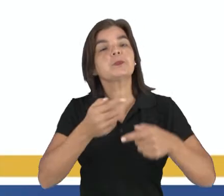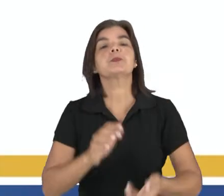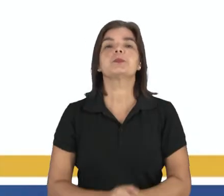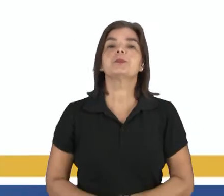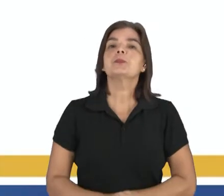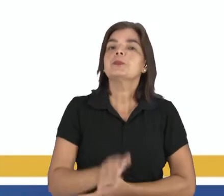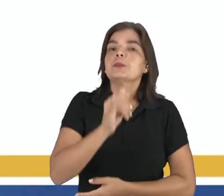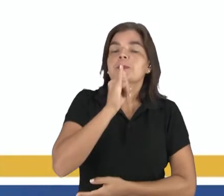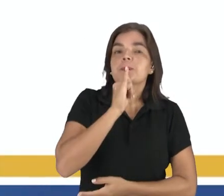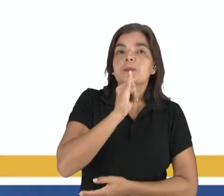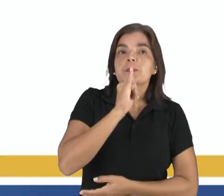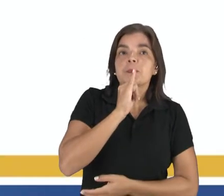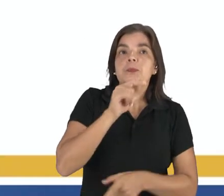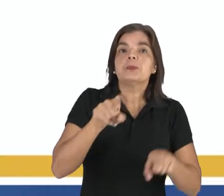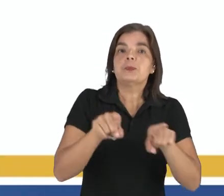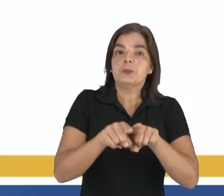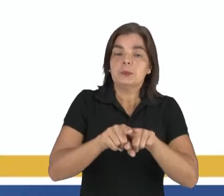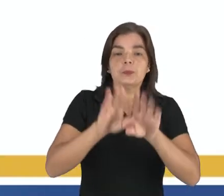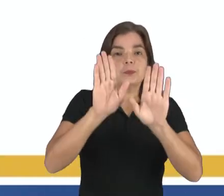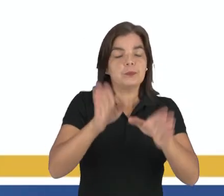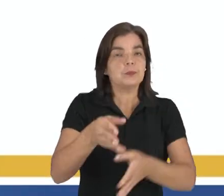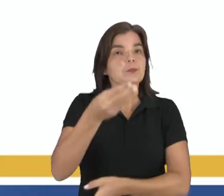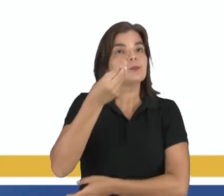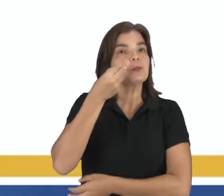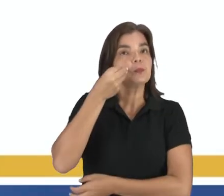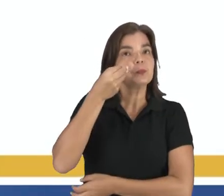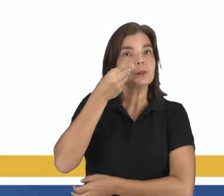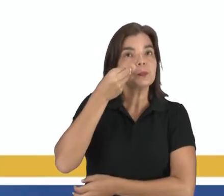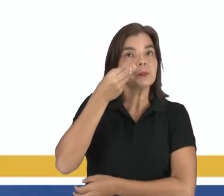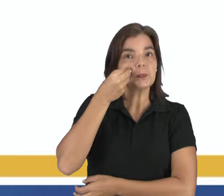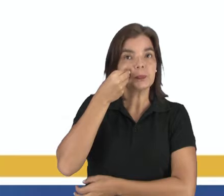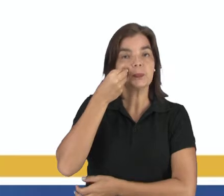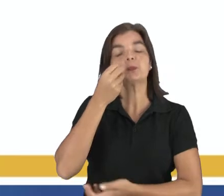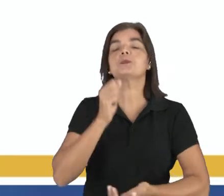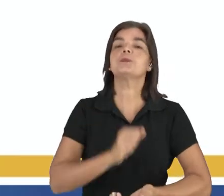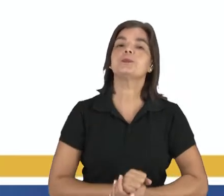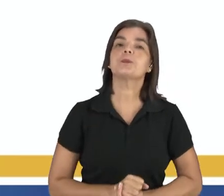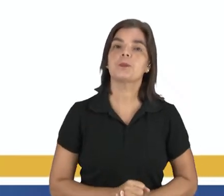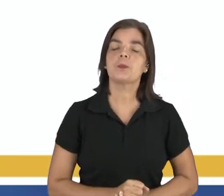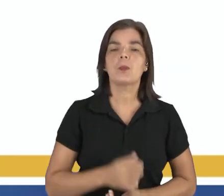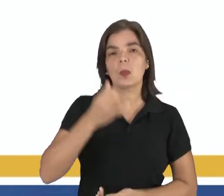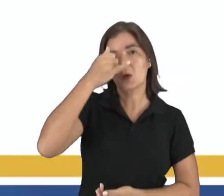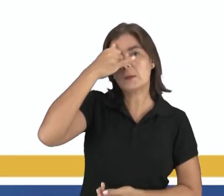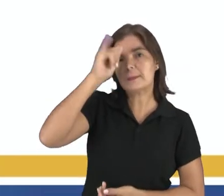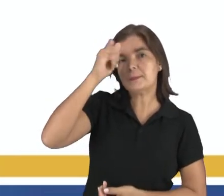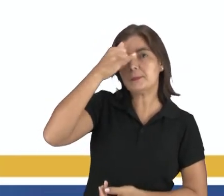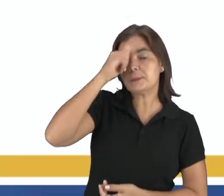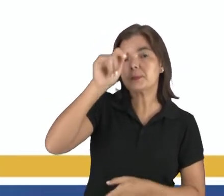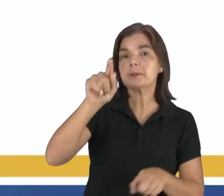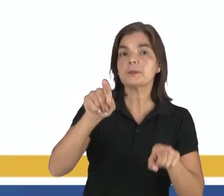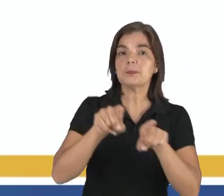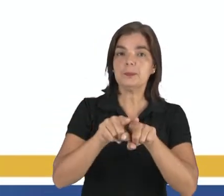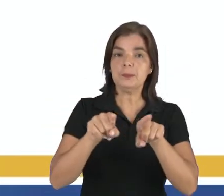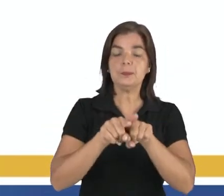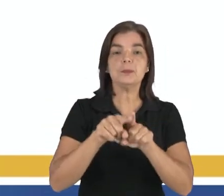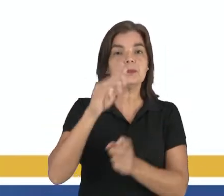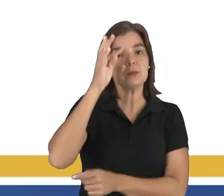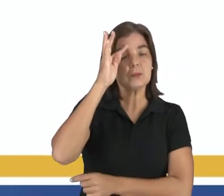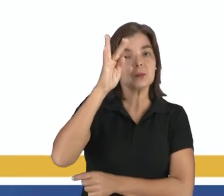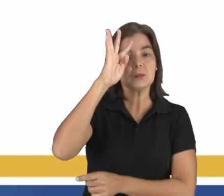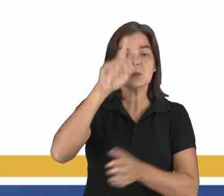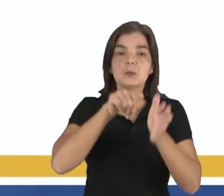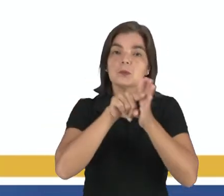Um exemplo de senso comum que foi já testado, que serviu como ideia para uma